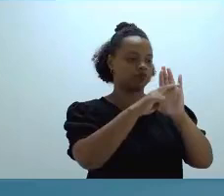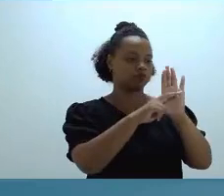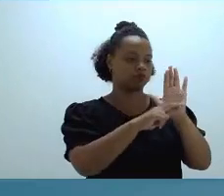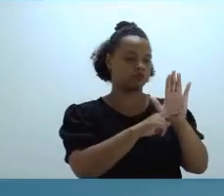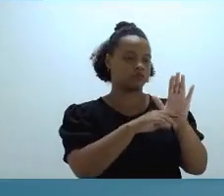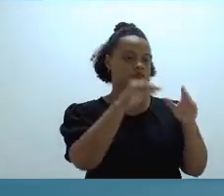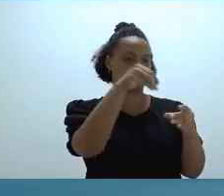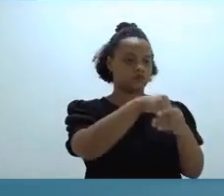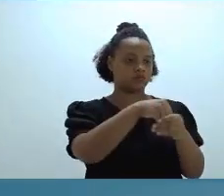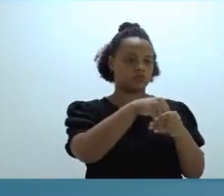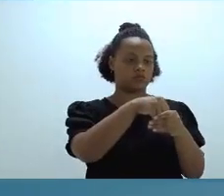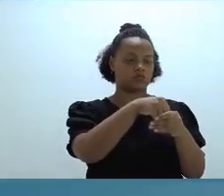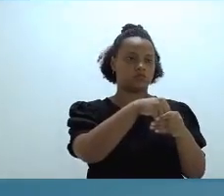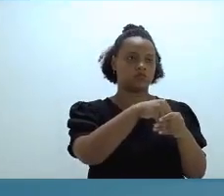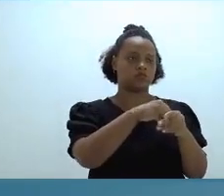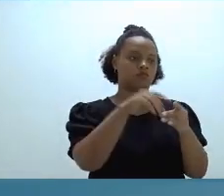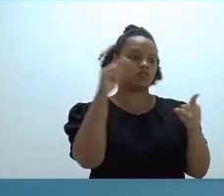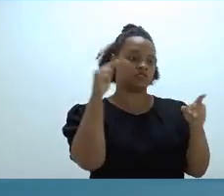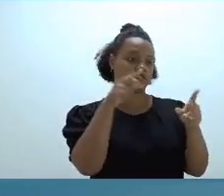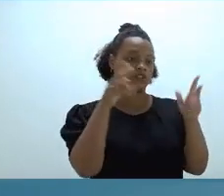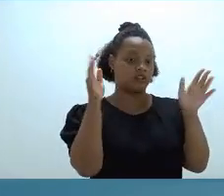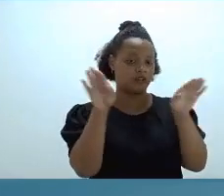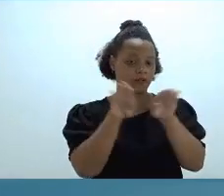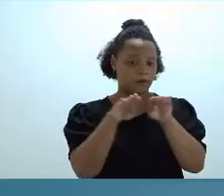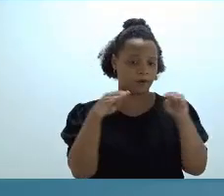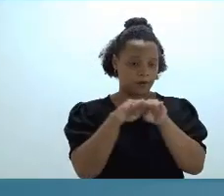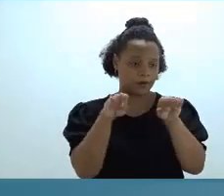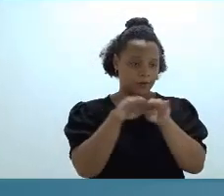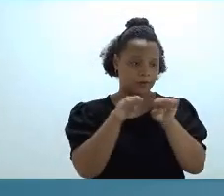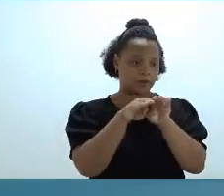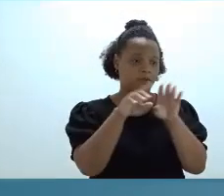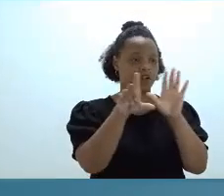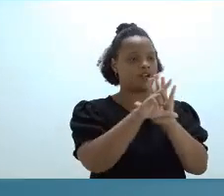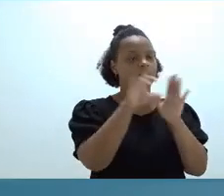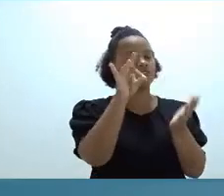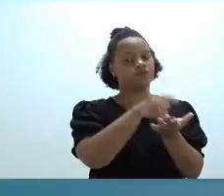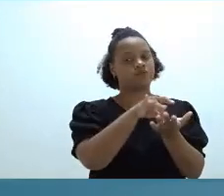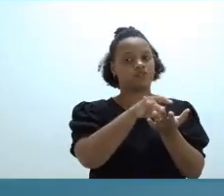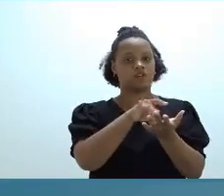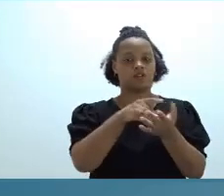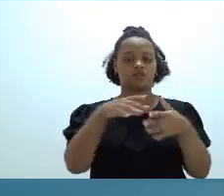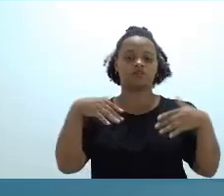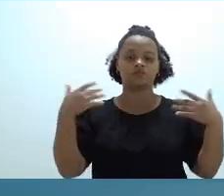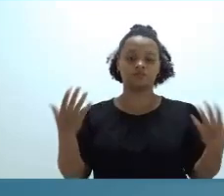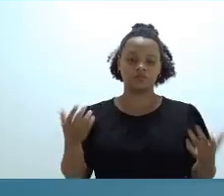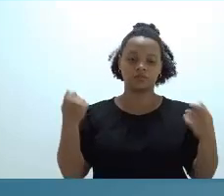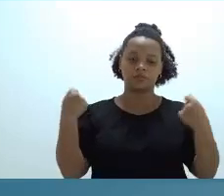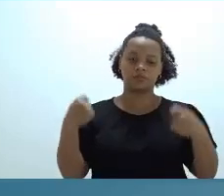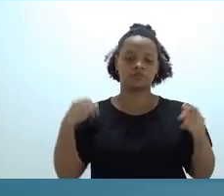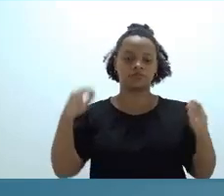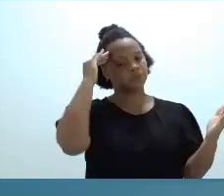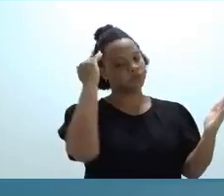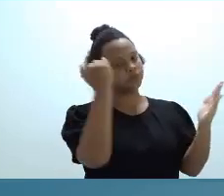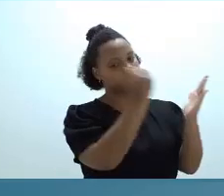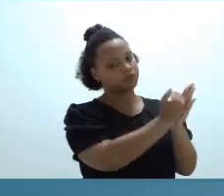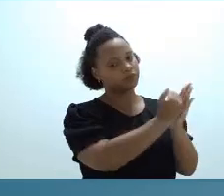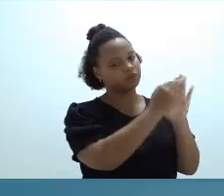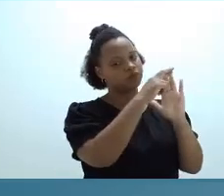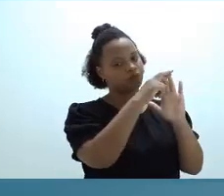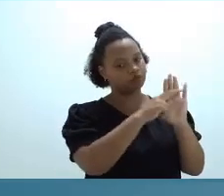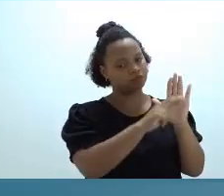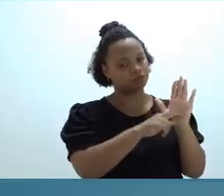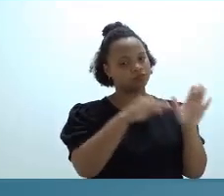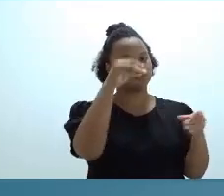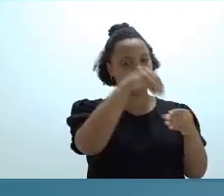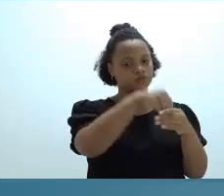ordinárias, então a eventual existência de antinomias ressurgidas deverá ser solucionada pelos já conhecidos critérios de